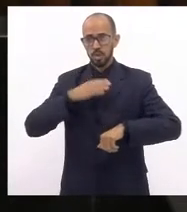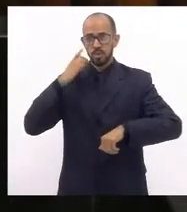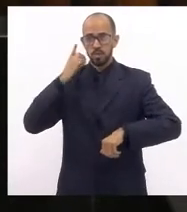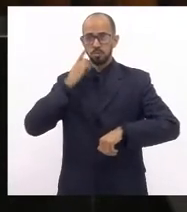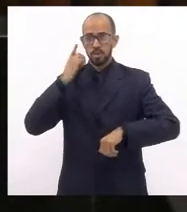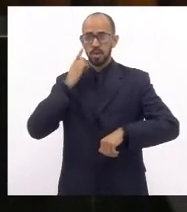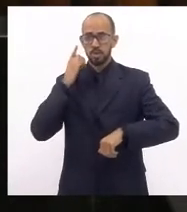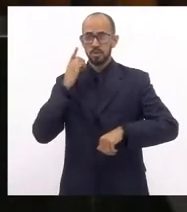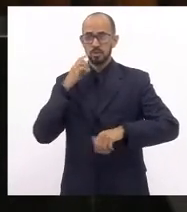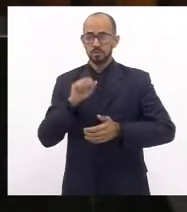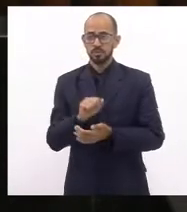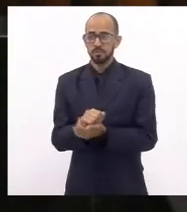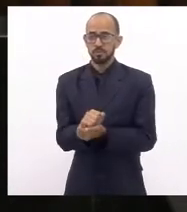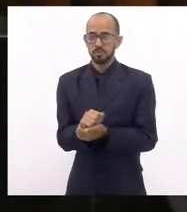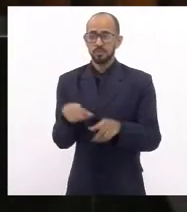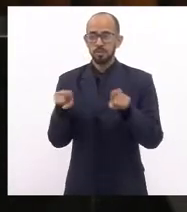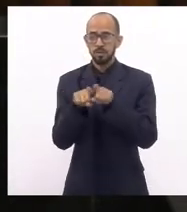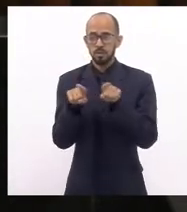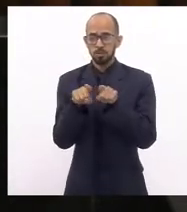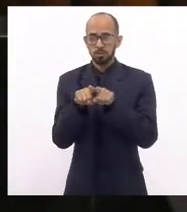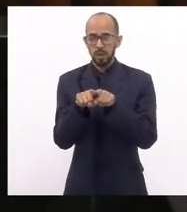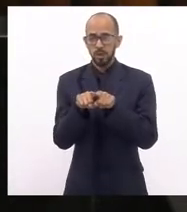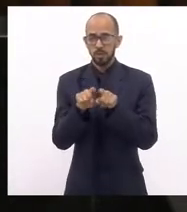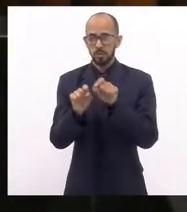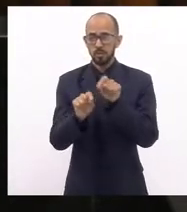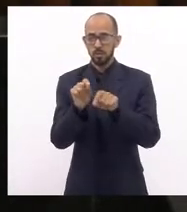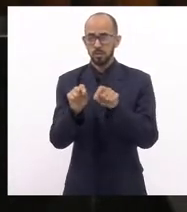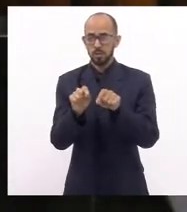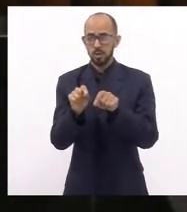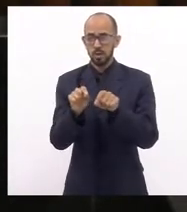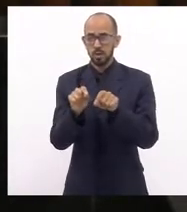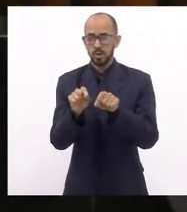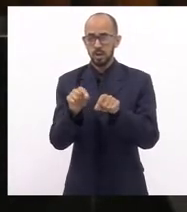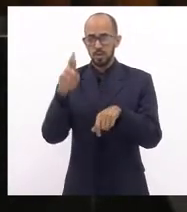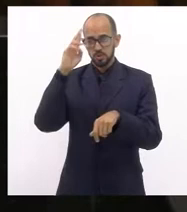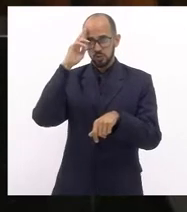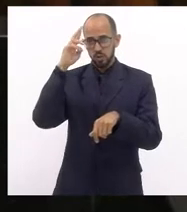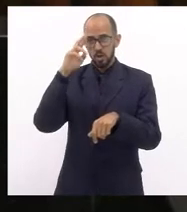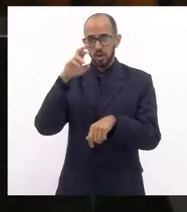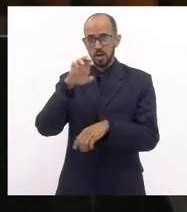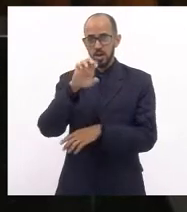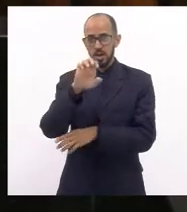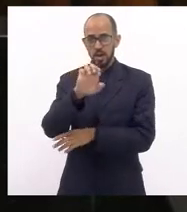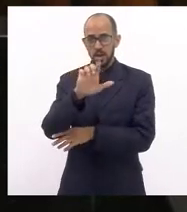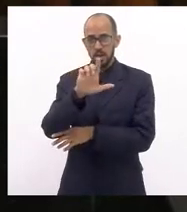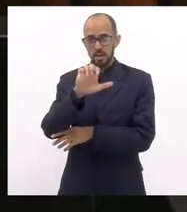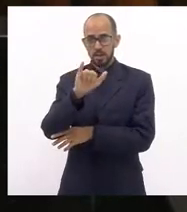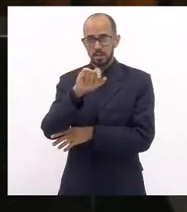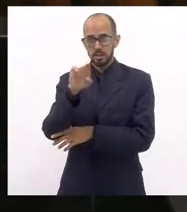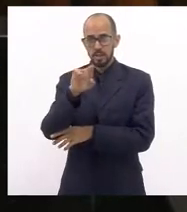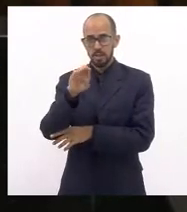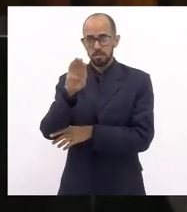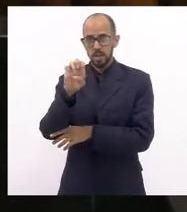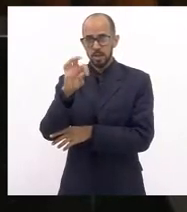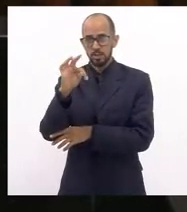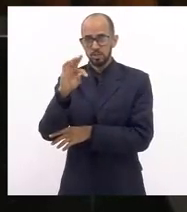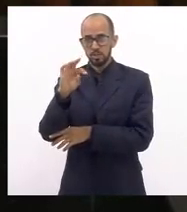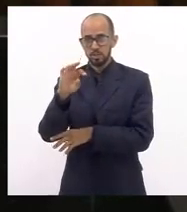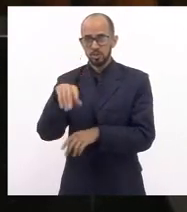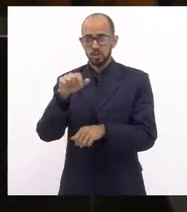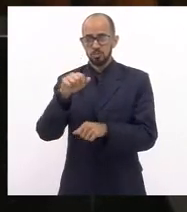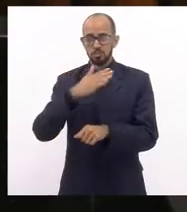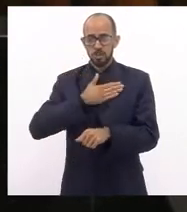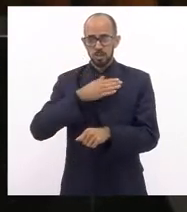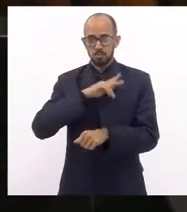e também na pessoa da pastora Elizabeth Ferraz, minha presidente, e